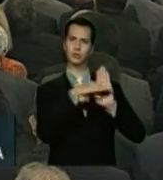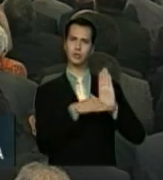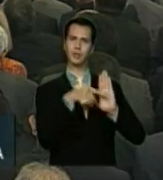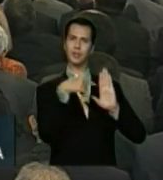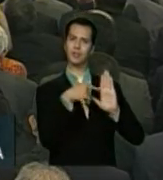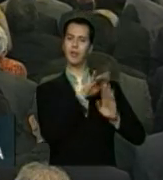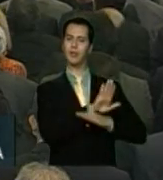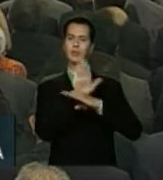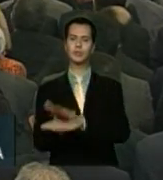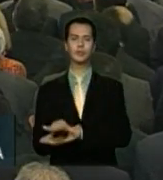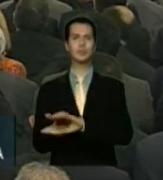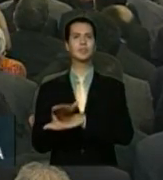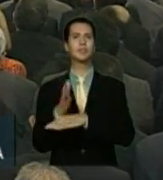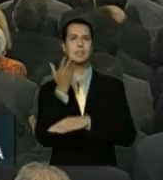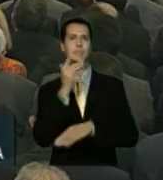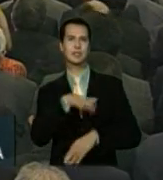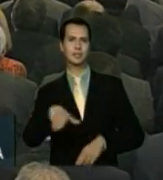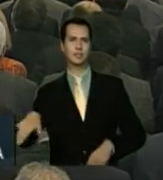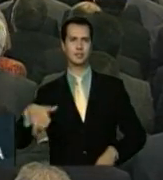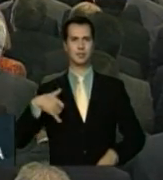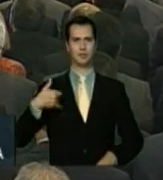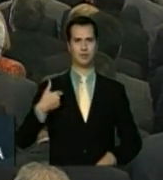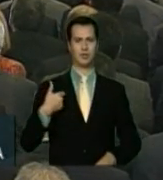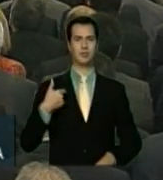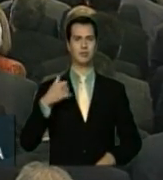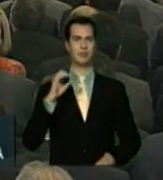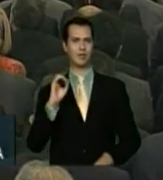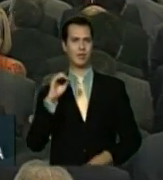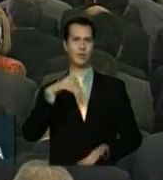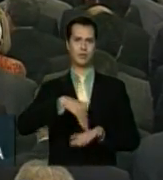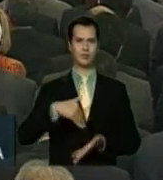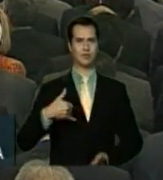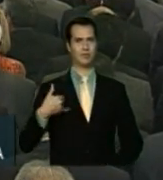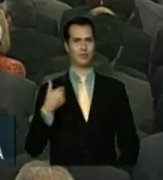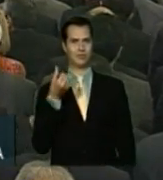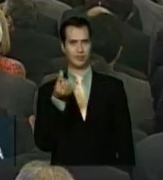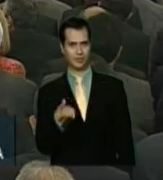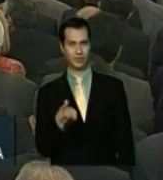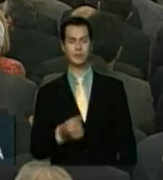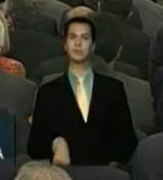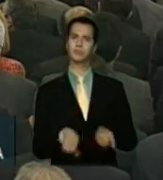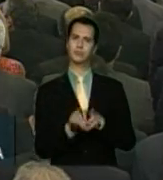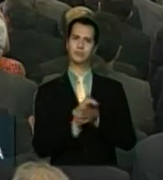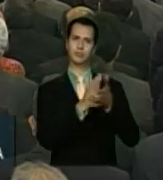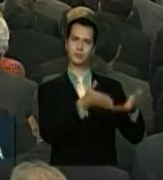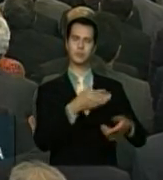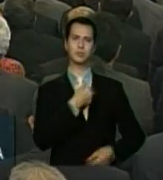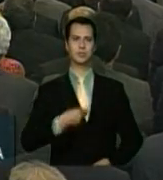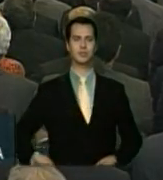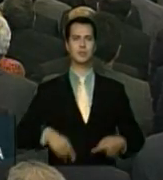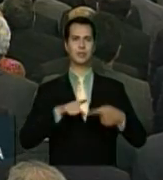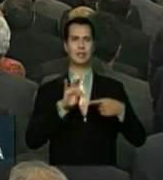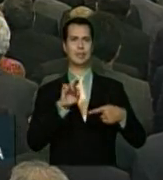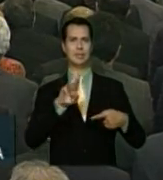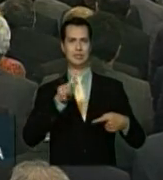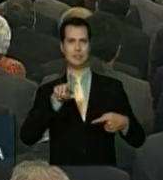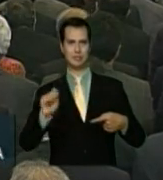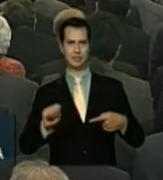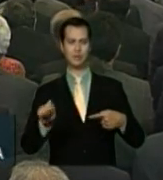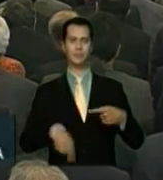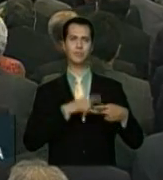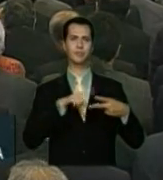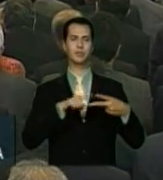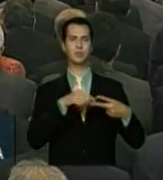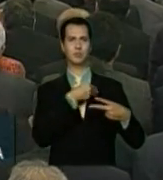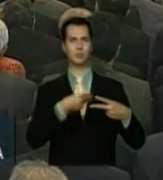implementado a ministra gace hofman da casa civil a ministra Teresa Campelo do Desenvolvimento Social e combate à fome